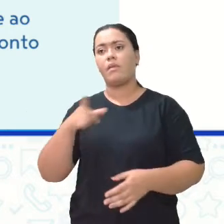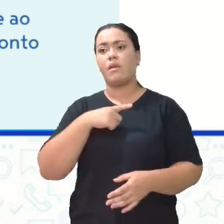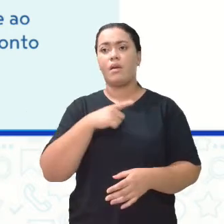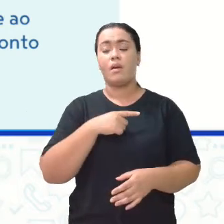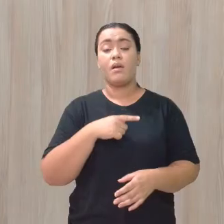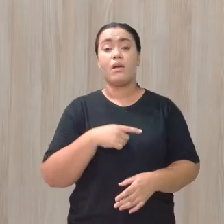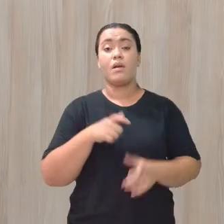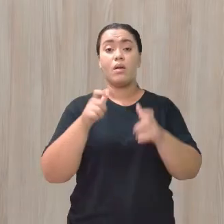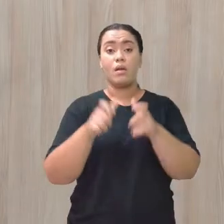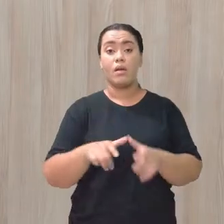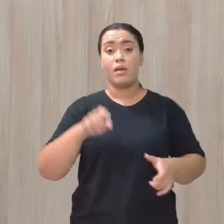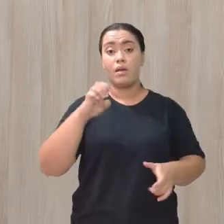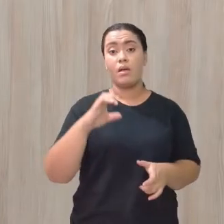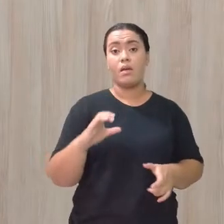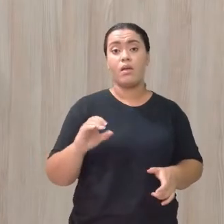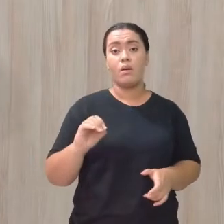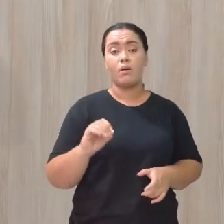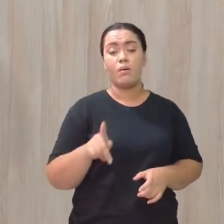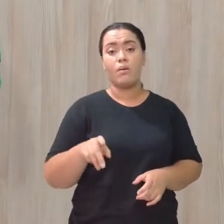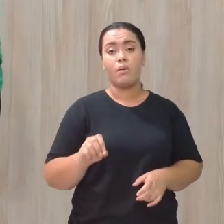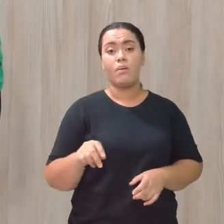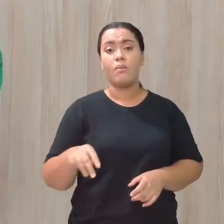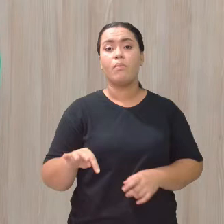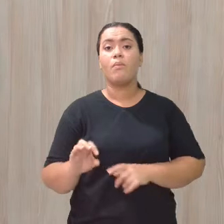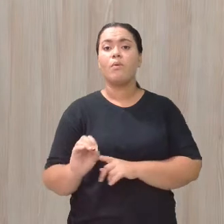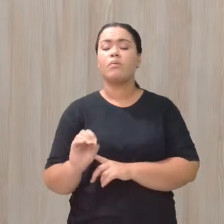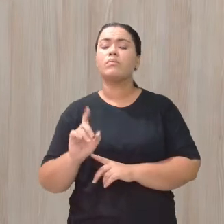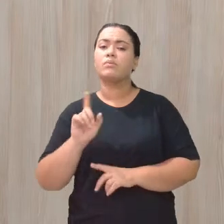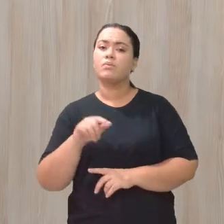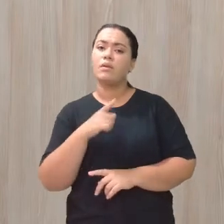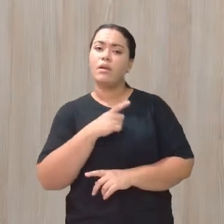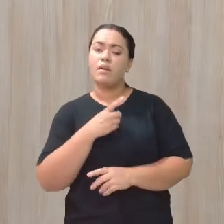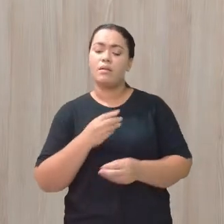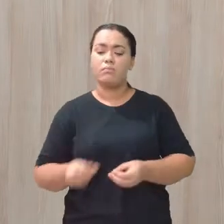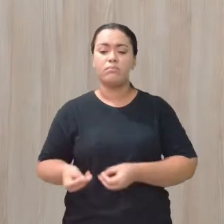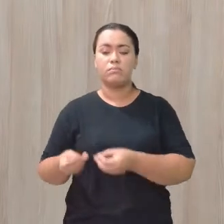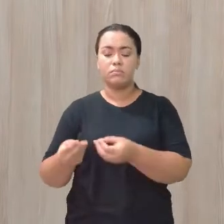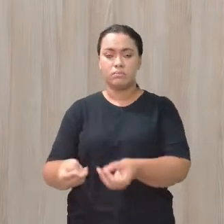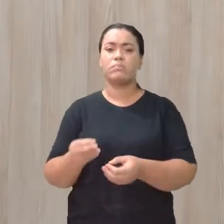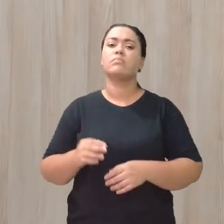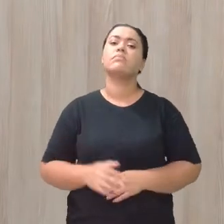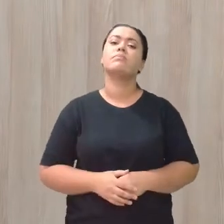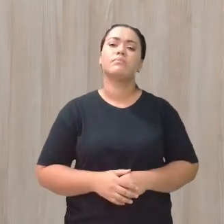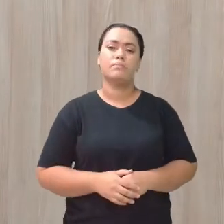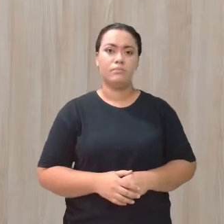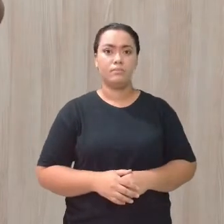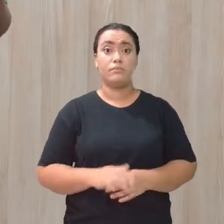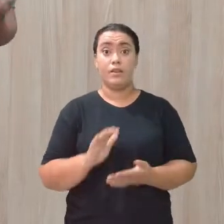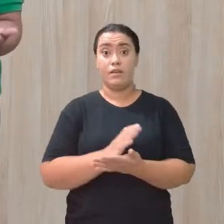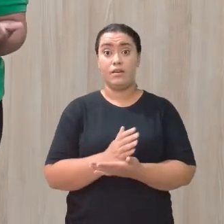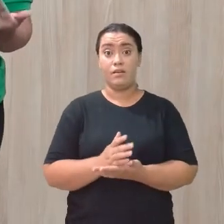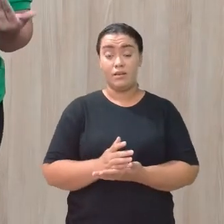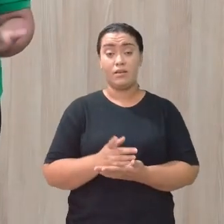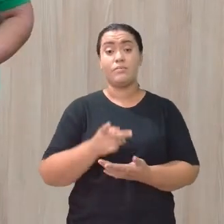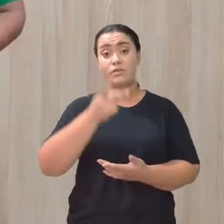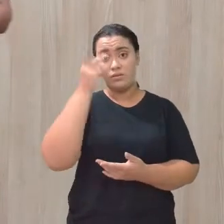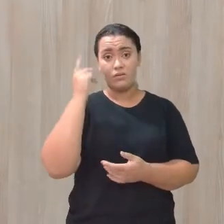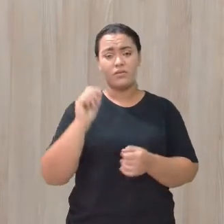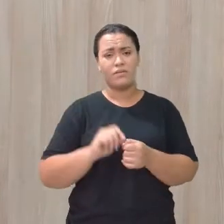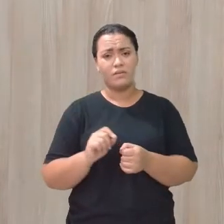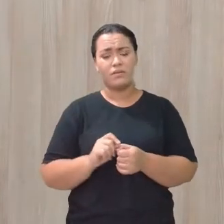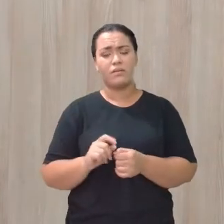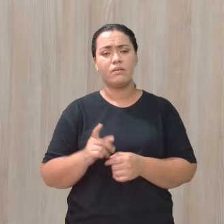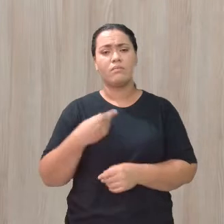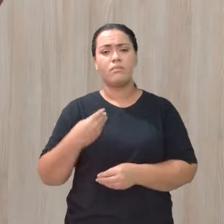a parte essencial desse descarte do óleo. Muita gente chega a fazer isso,